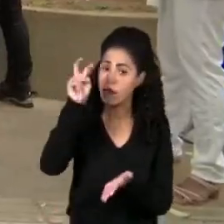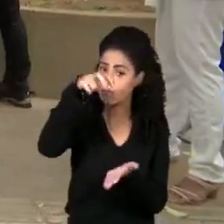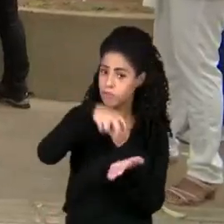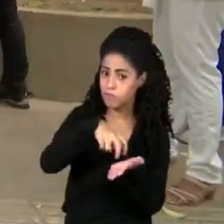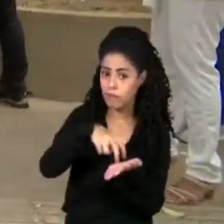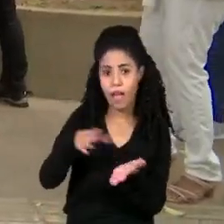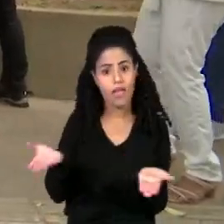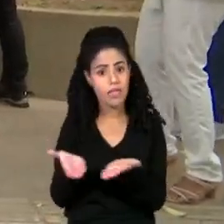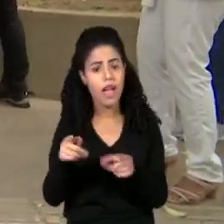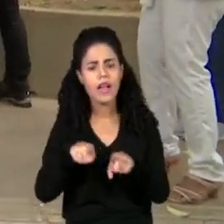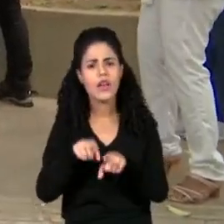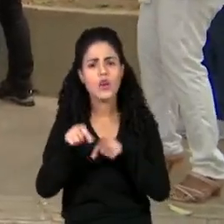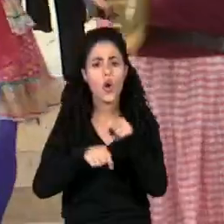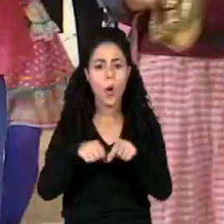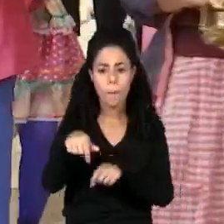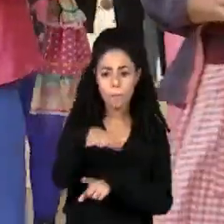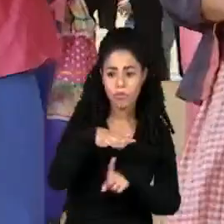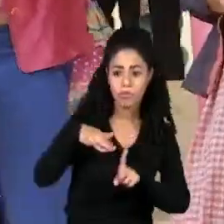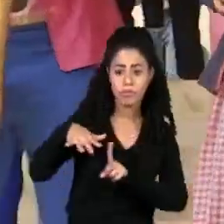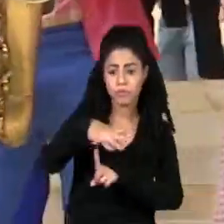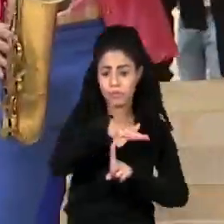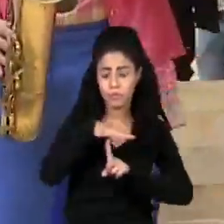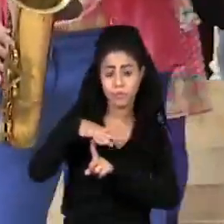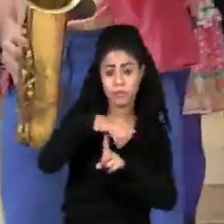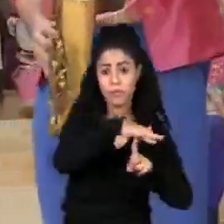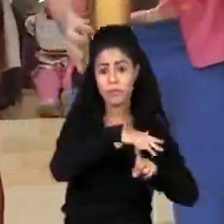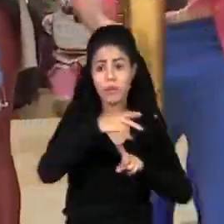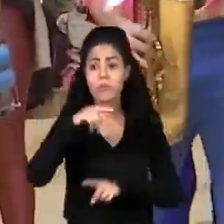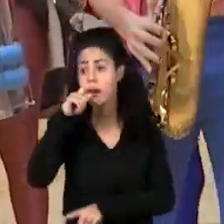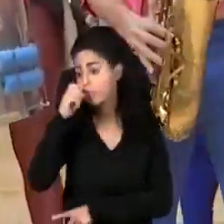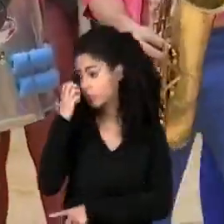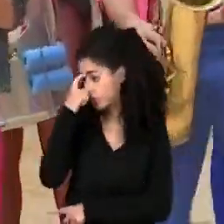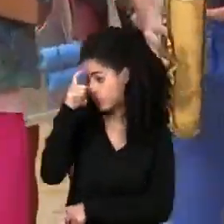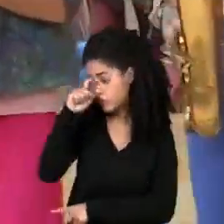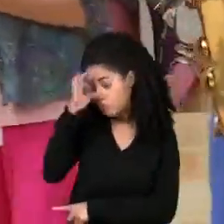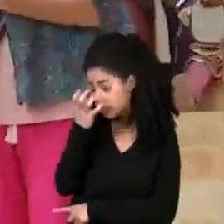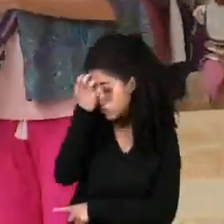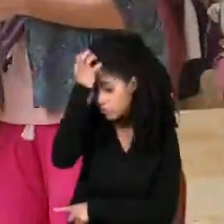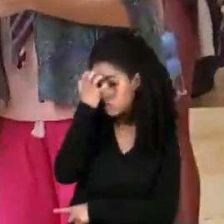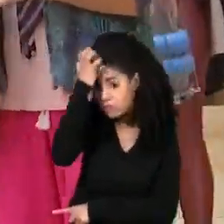que faz parte da Praça Vladimir Herzog, no centro da cidade.